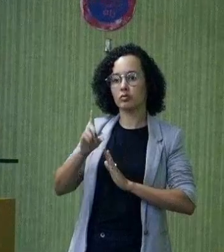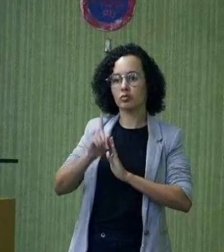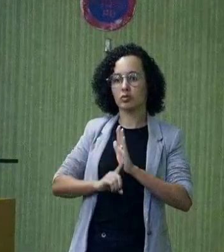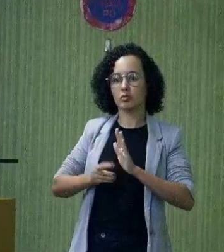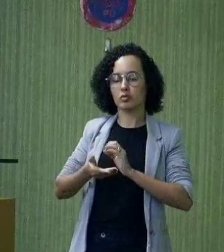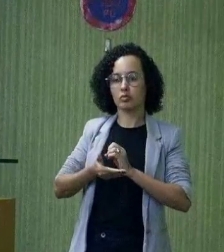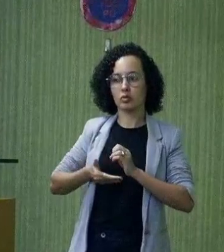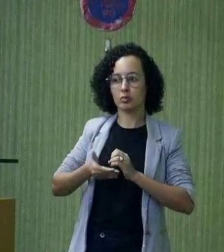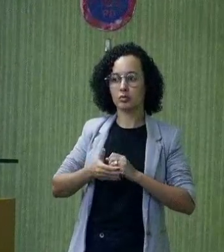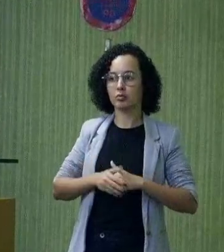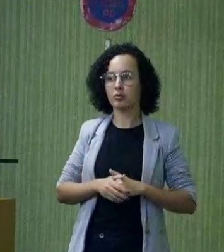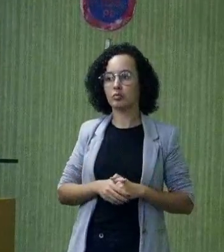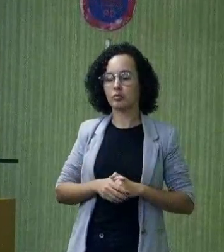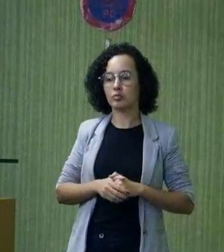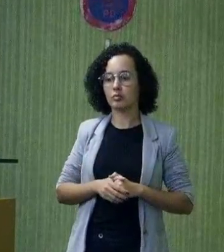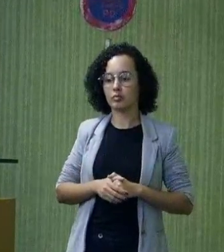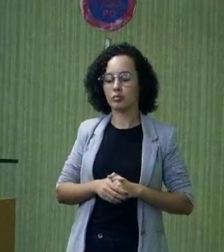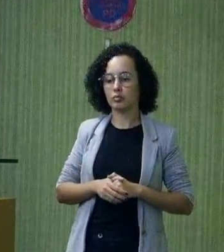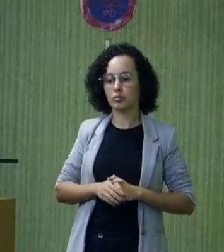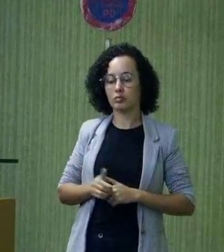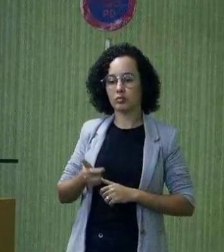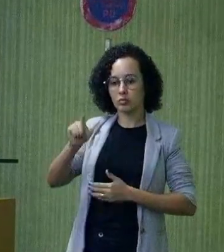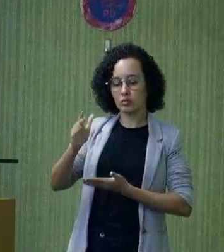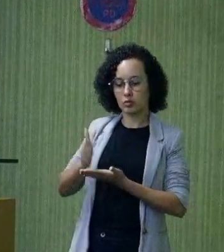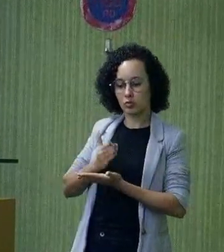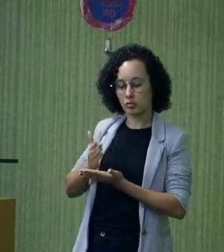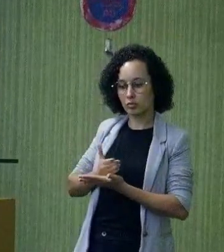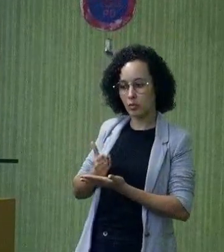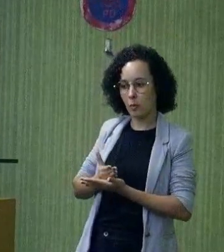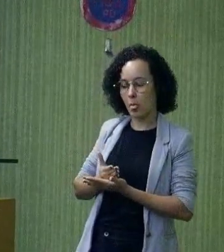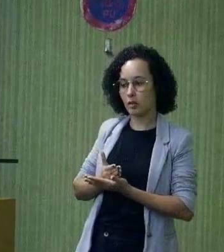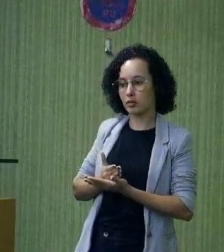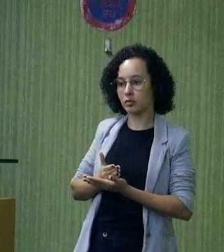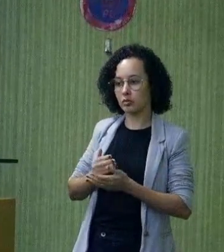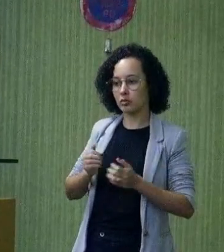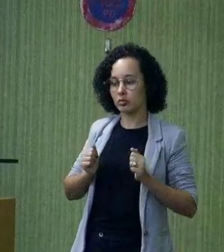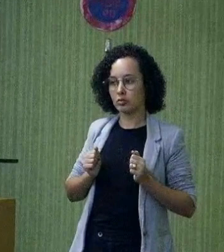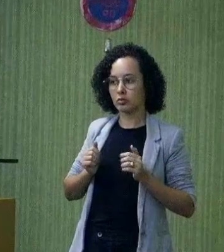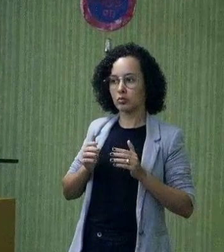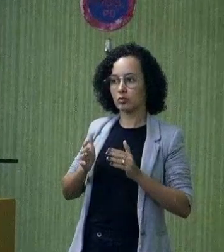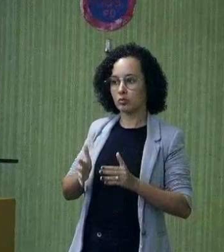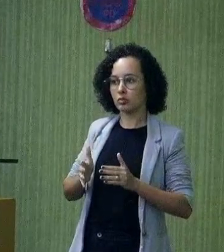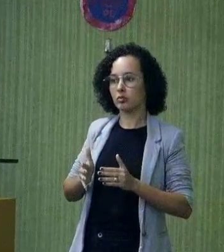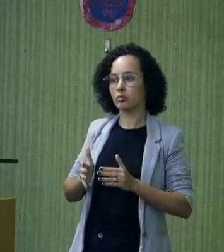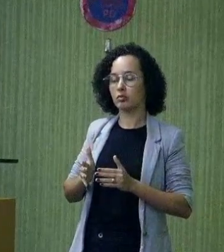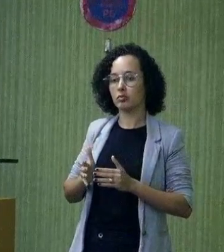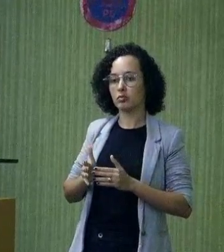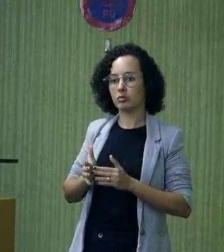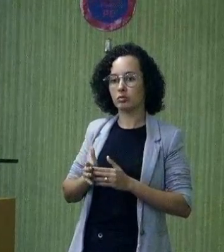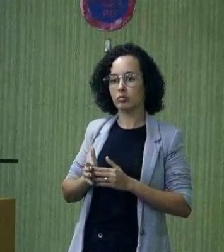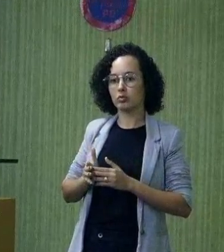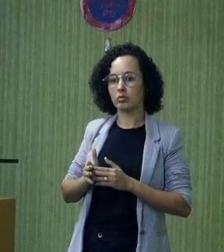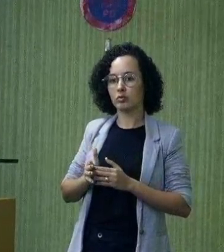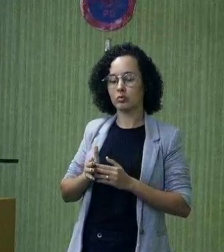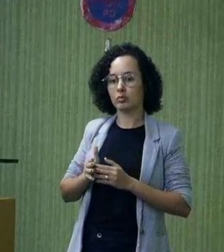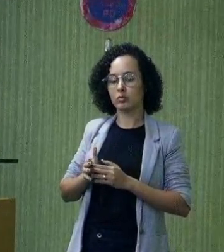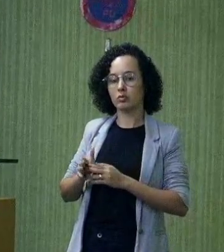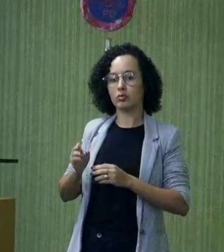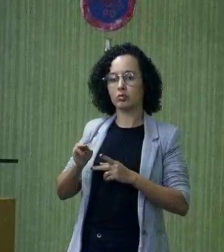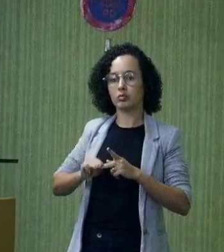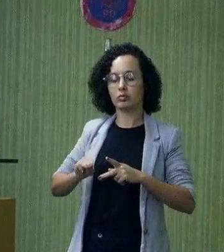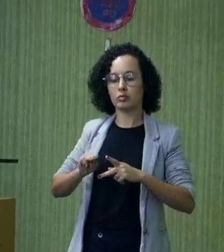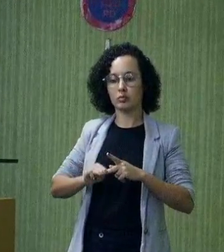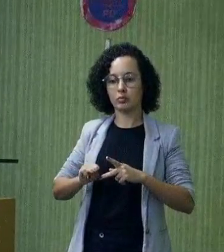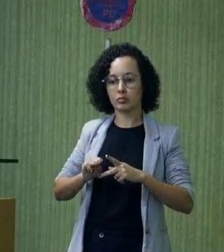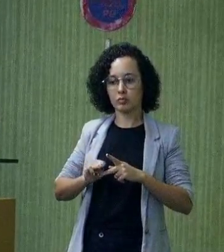fundamentais e outro livro que seria a atuação resolutiva extrajudicial e preventiva do ministério público